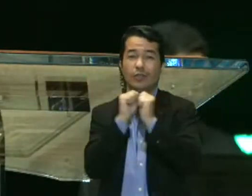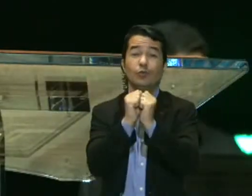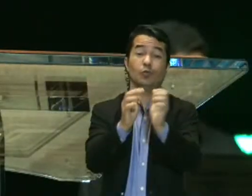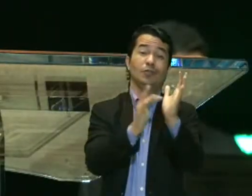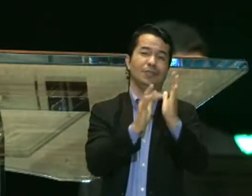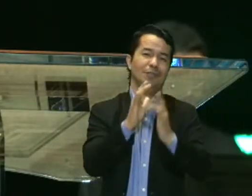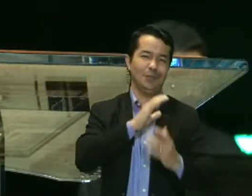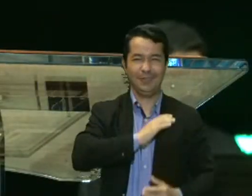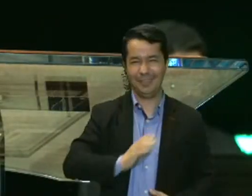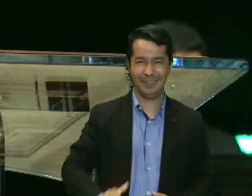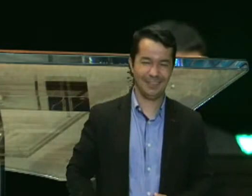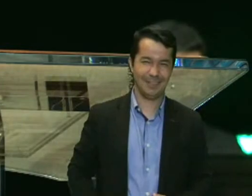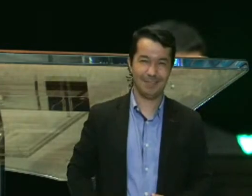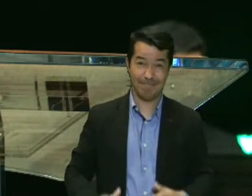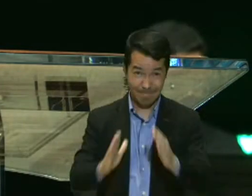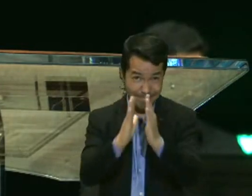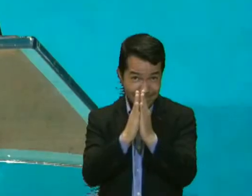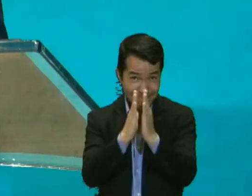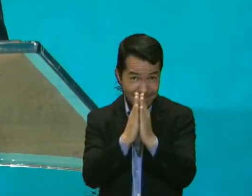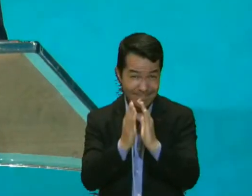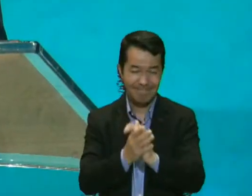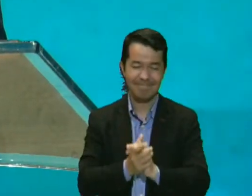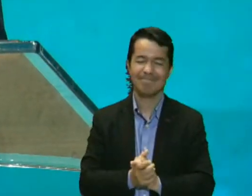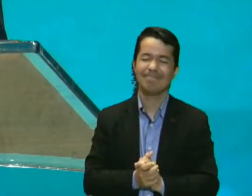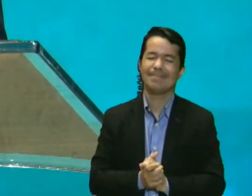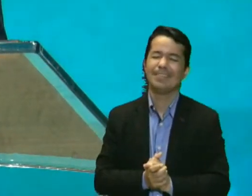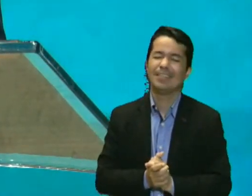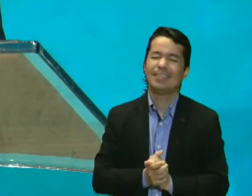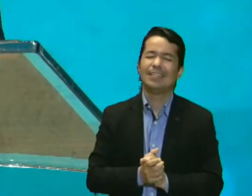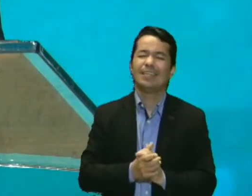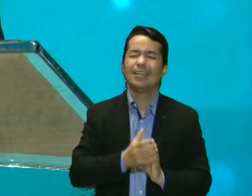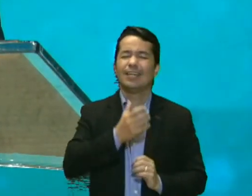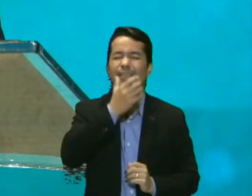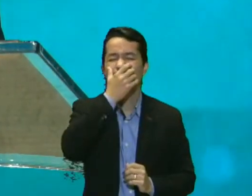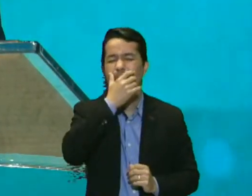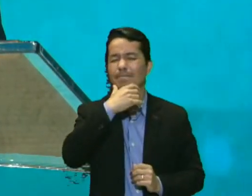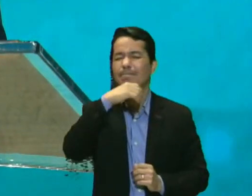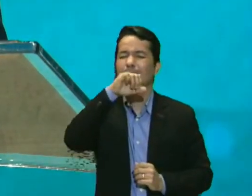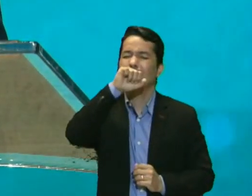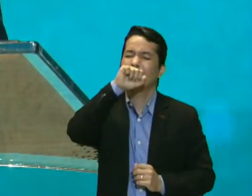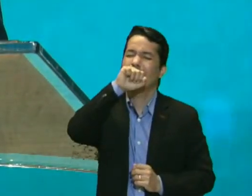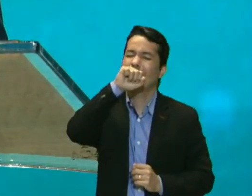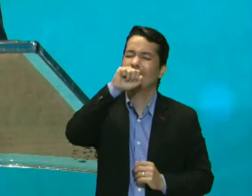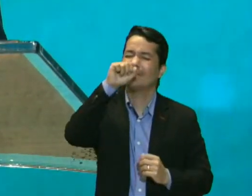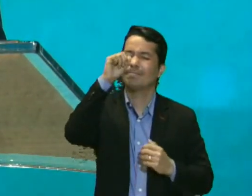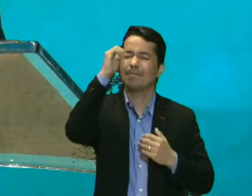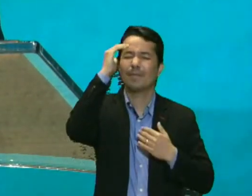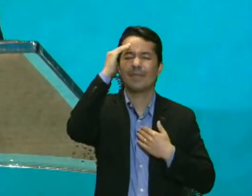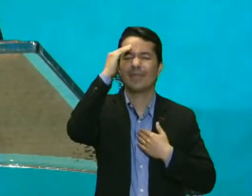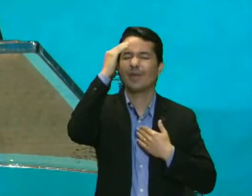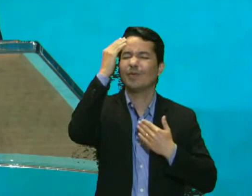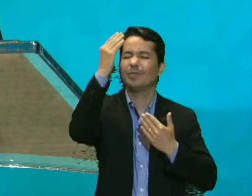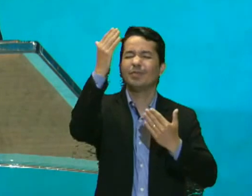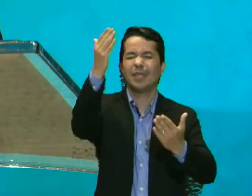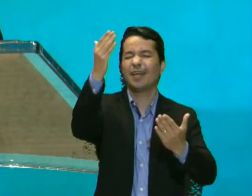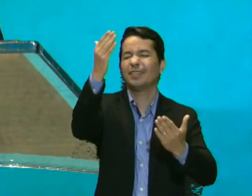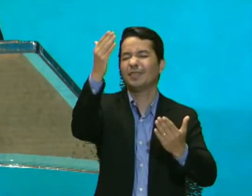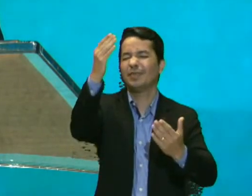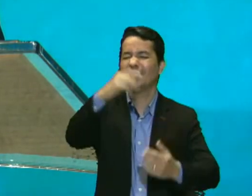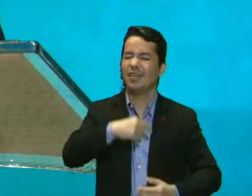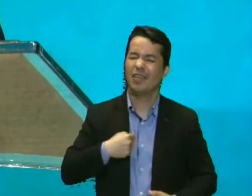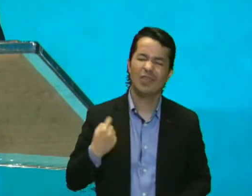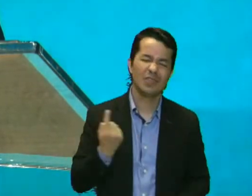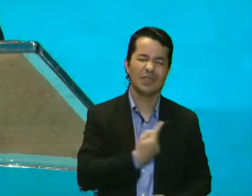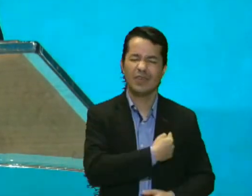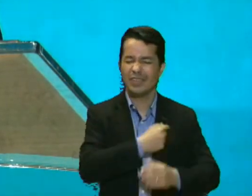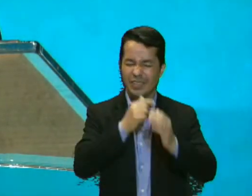Jesus. Vamos orar juntos. Pai, muito obrigado por esse banquete espiritual aqui. Quando adoramos, dedicamos a nossa